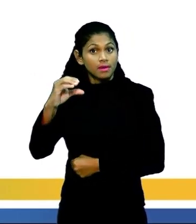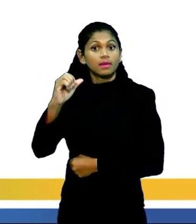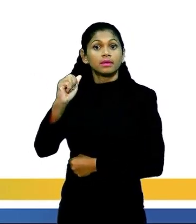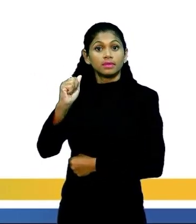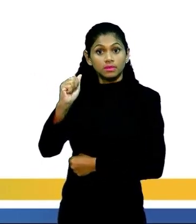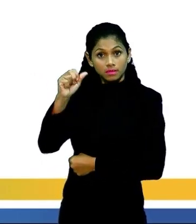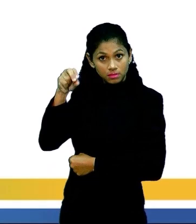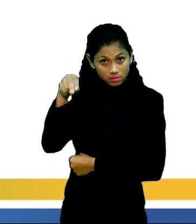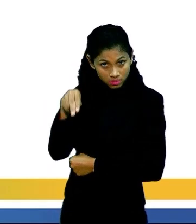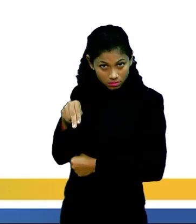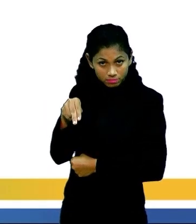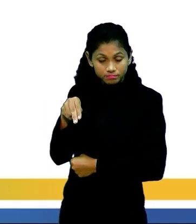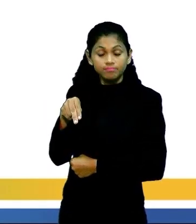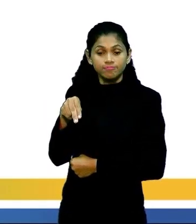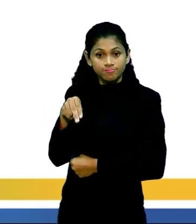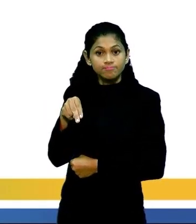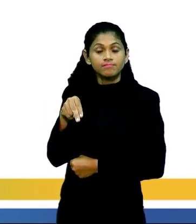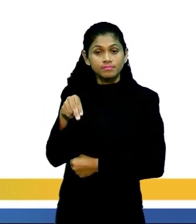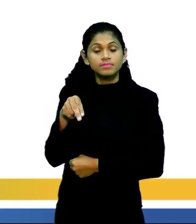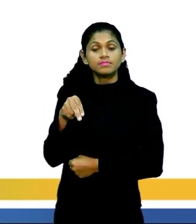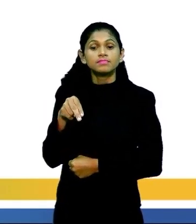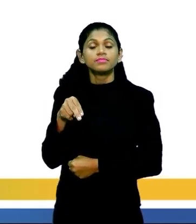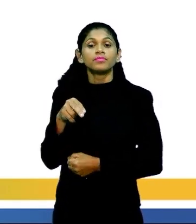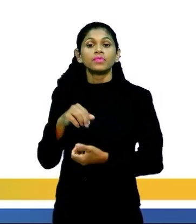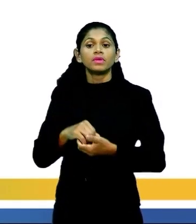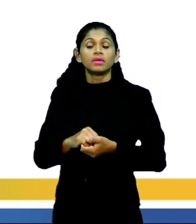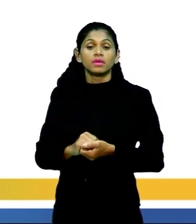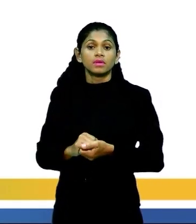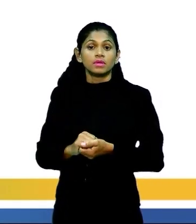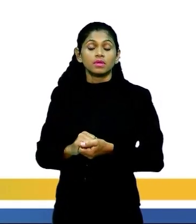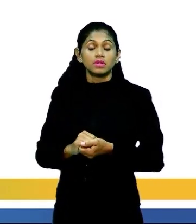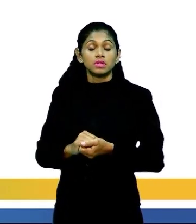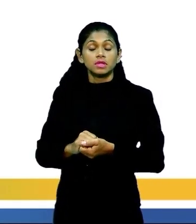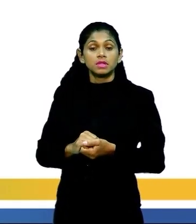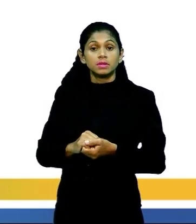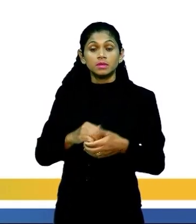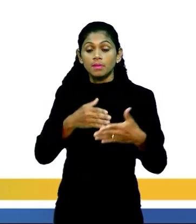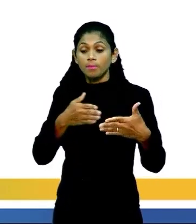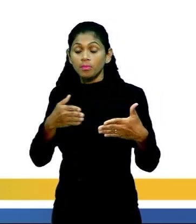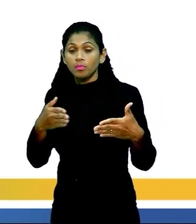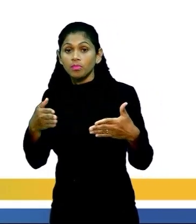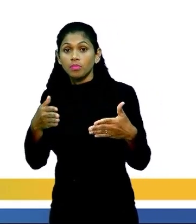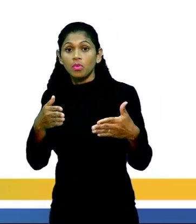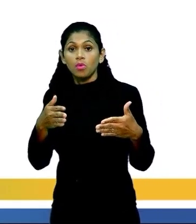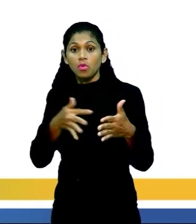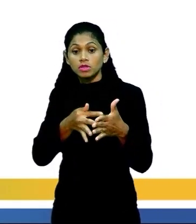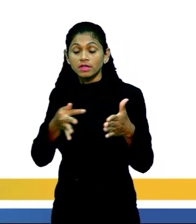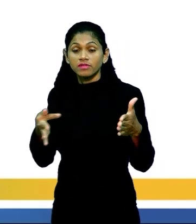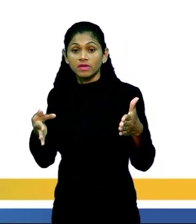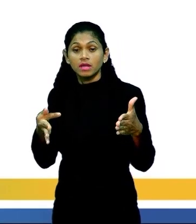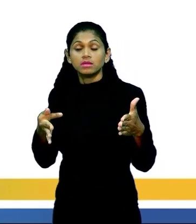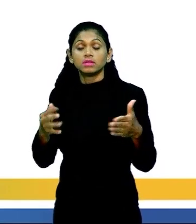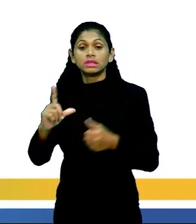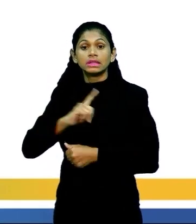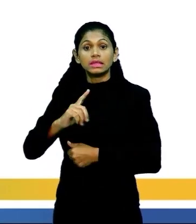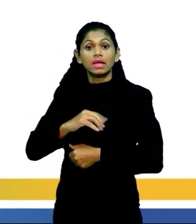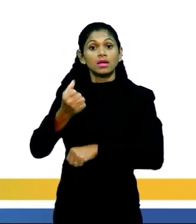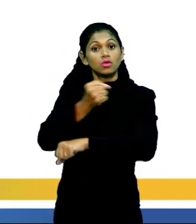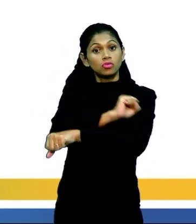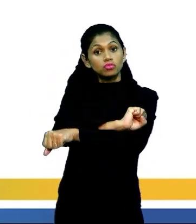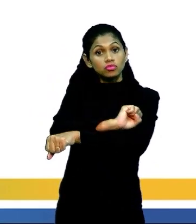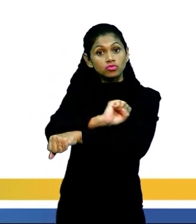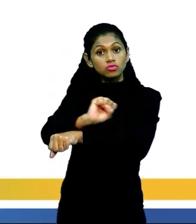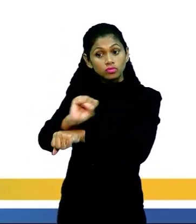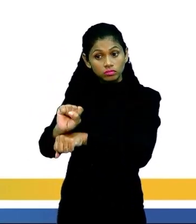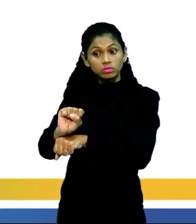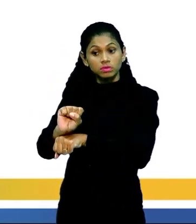ele não vai mudar a forma dele, ok? Ele vai continuar o can. E logo após esse verbo nós vamos ter o sujeito, ok?